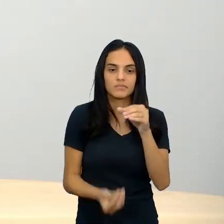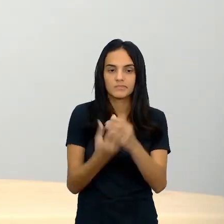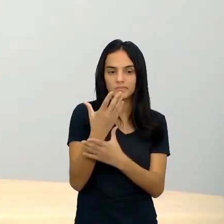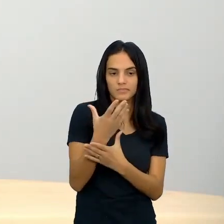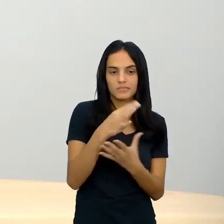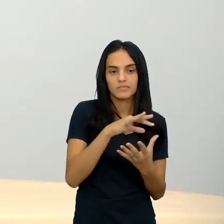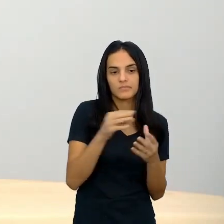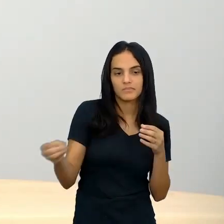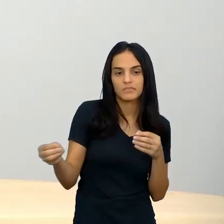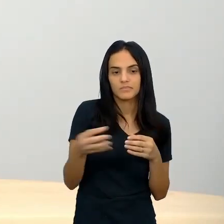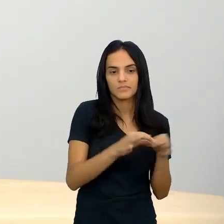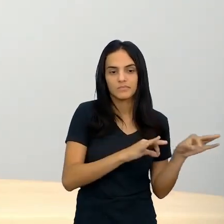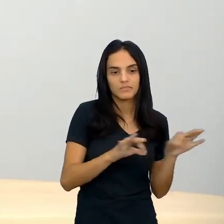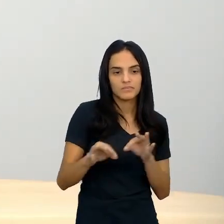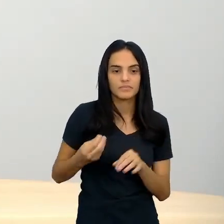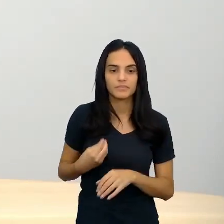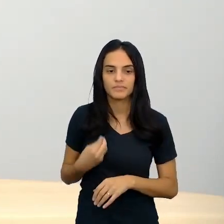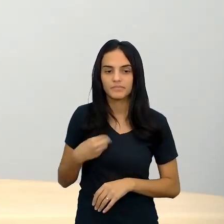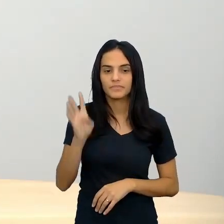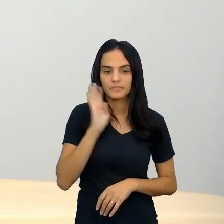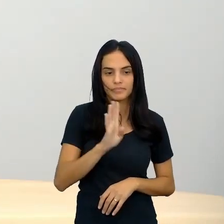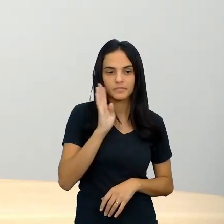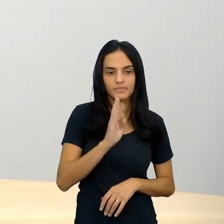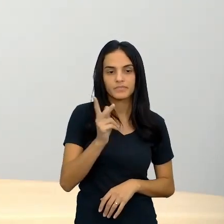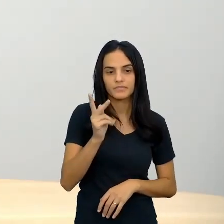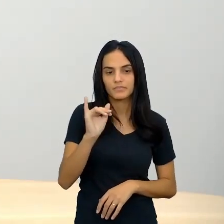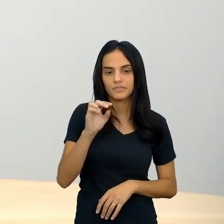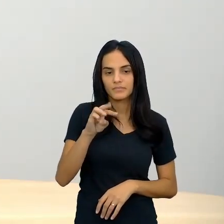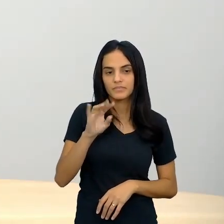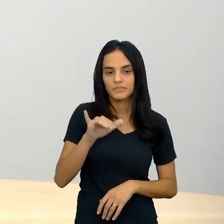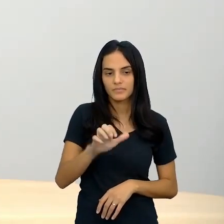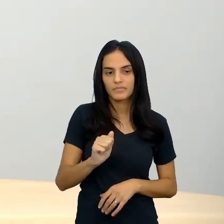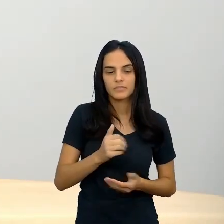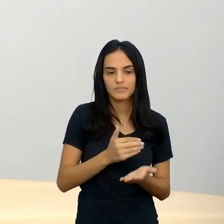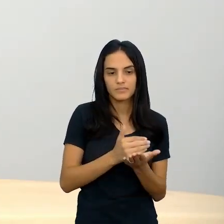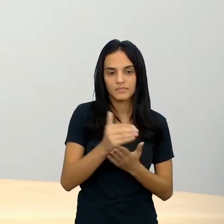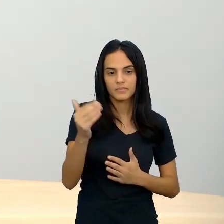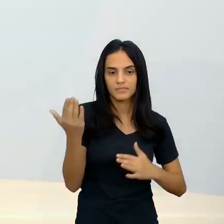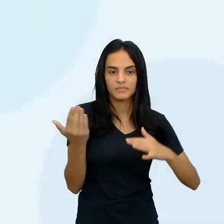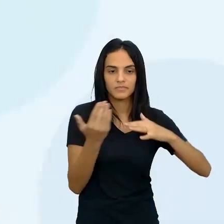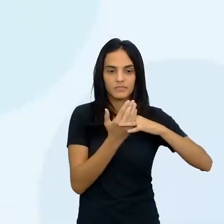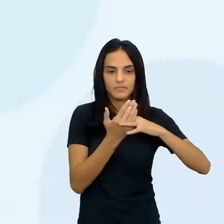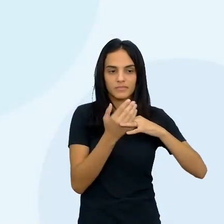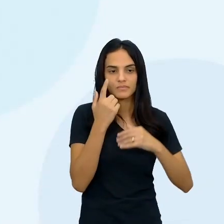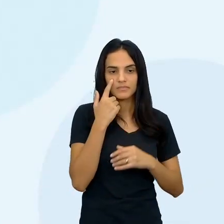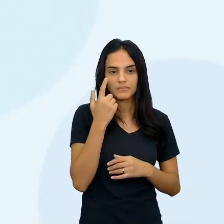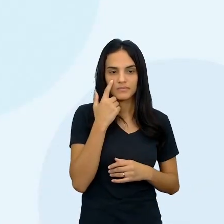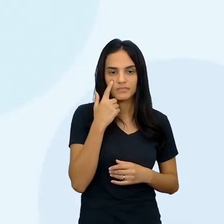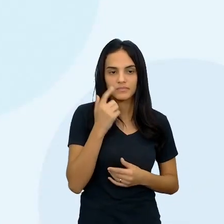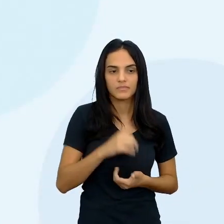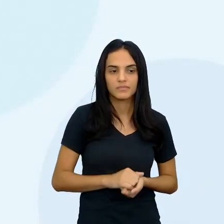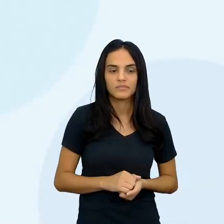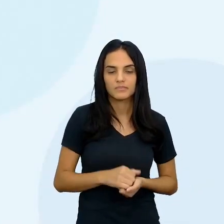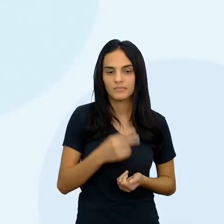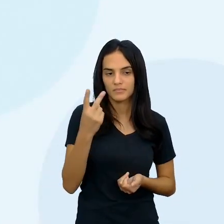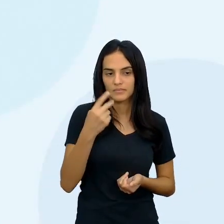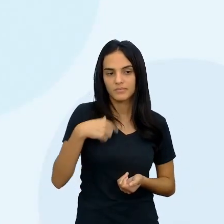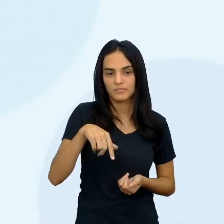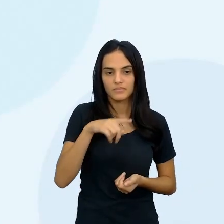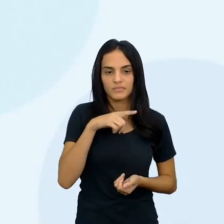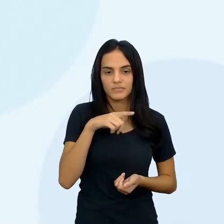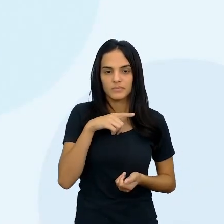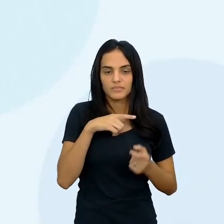novo projeto de vida. Muito legal isso, né, Kimie? É muito bom. Vamos começar o quadro integrador. Na segunda parte, nós temos